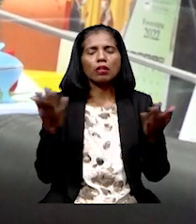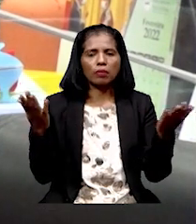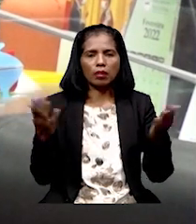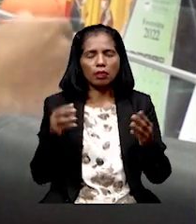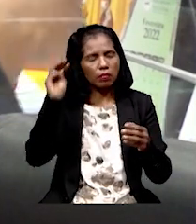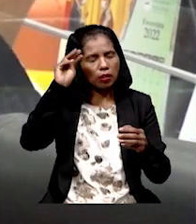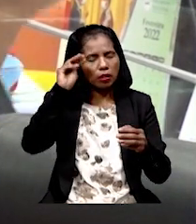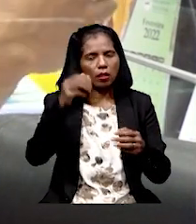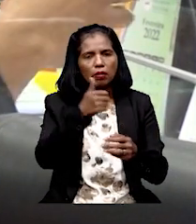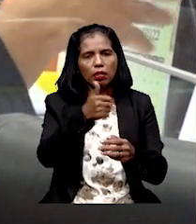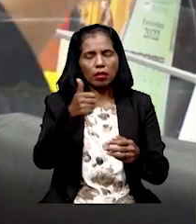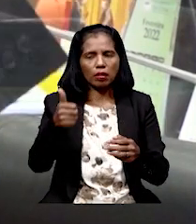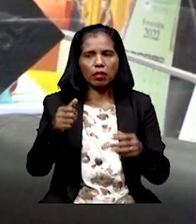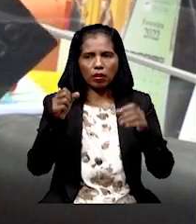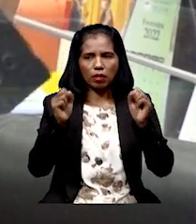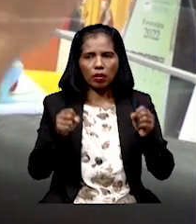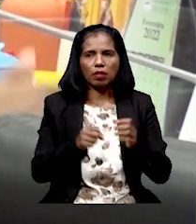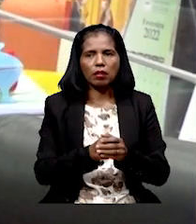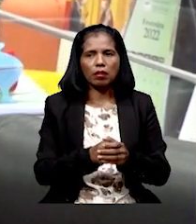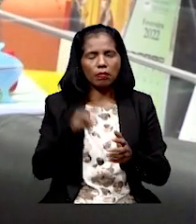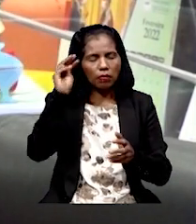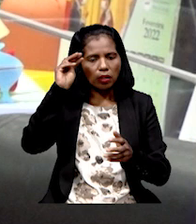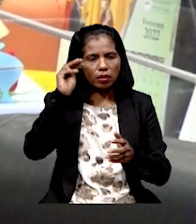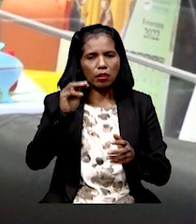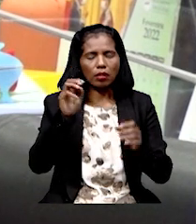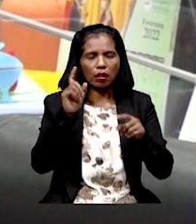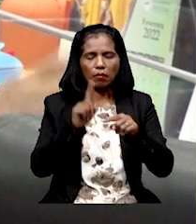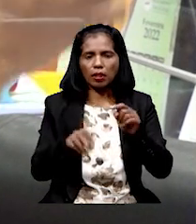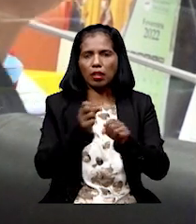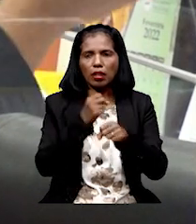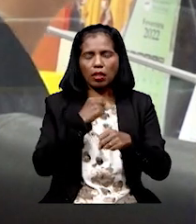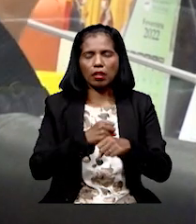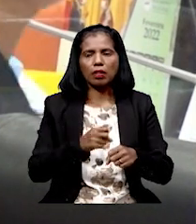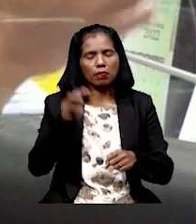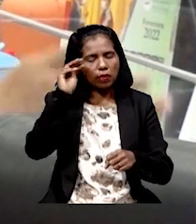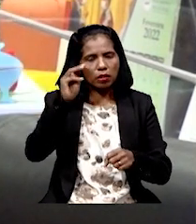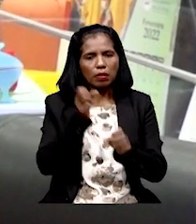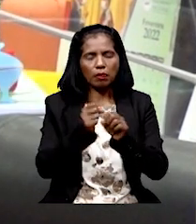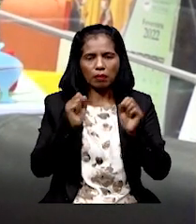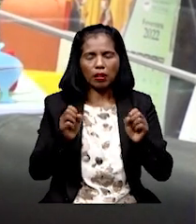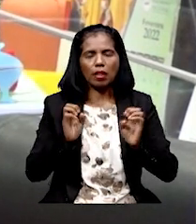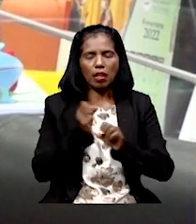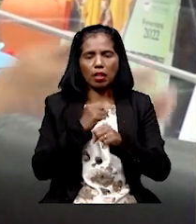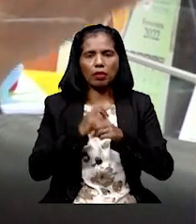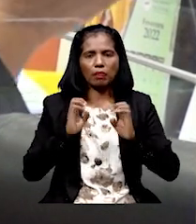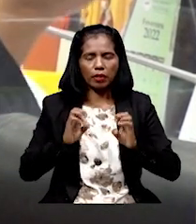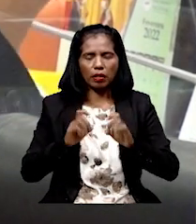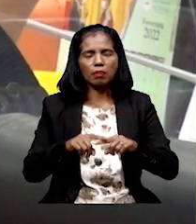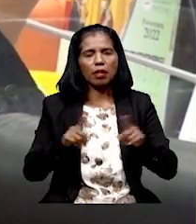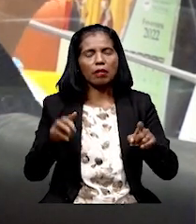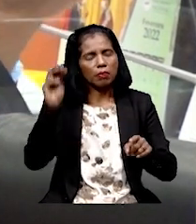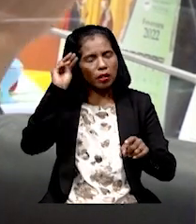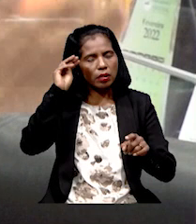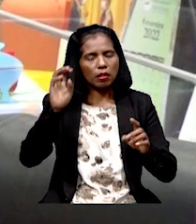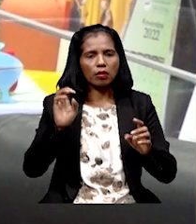ida ida bela halo ninha adjudicação o ministério be balo mak lulik fali la bela halo e ministério balo bela halo emergência mai be e ministério malo